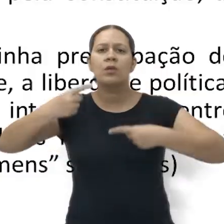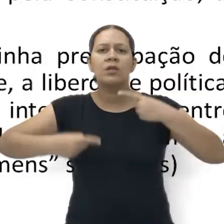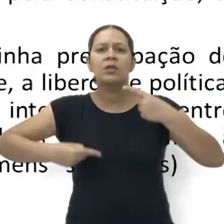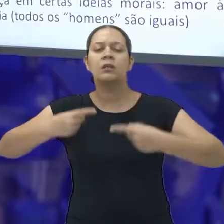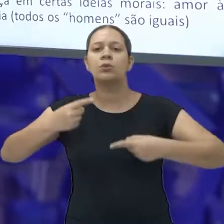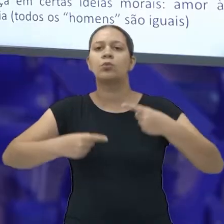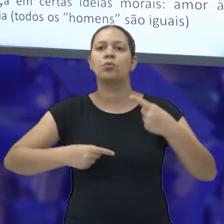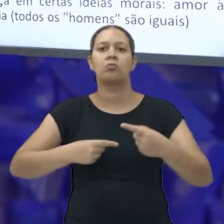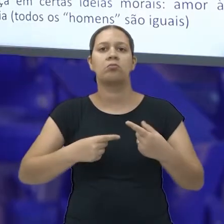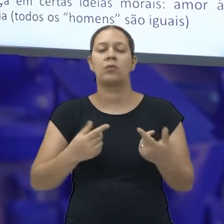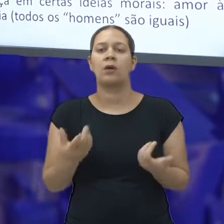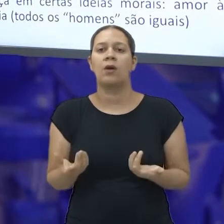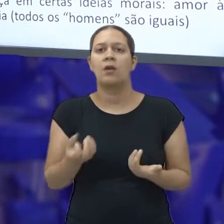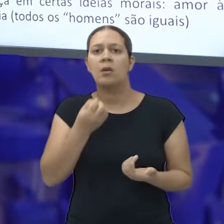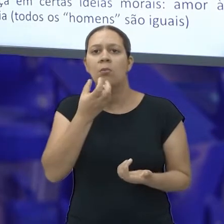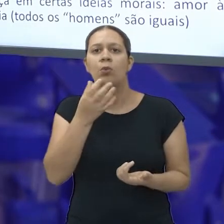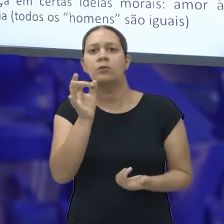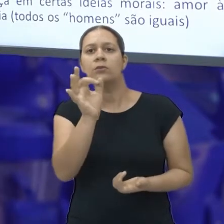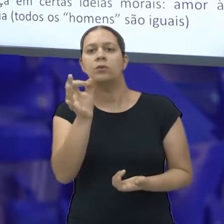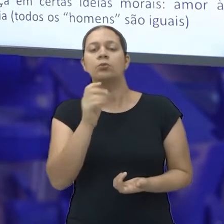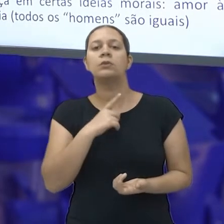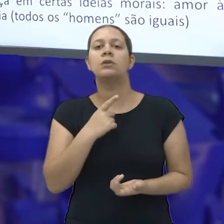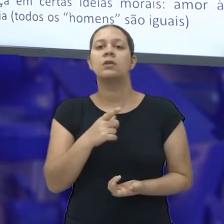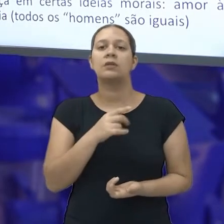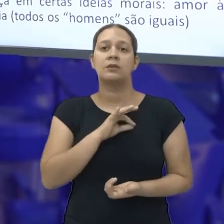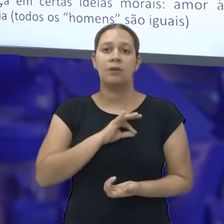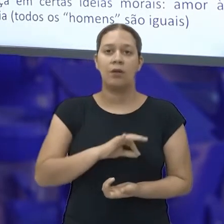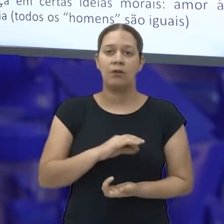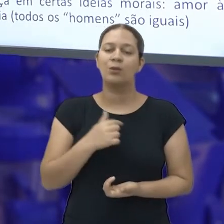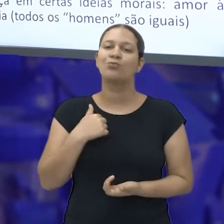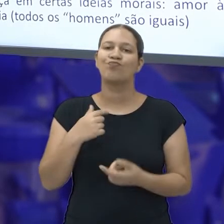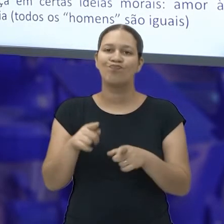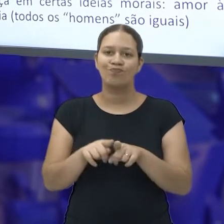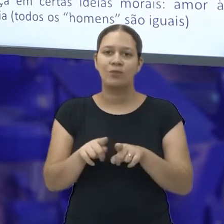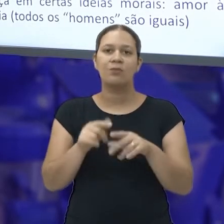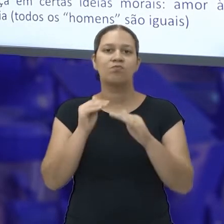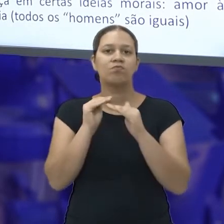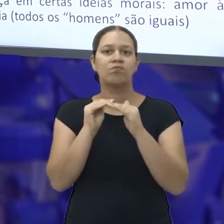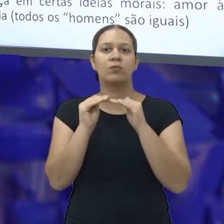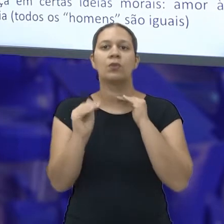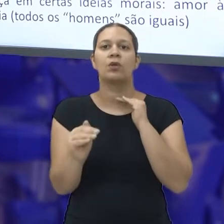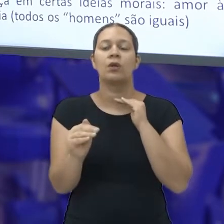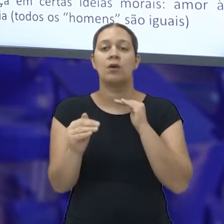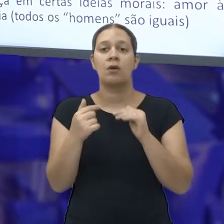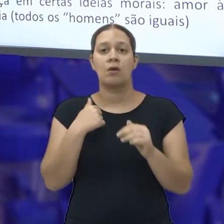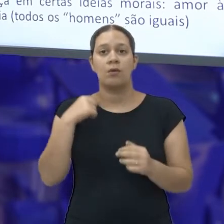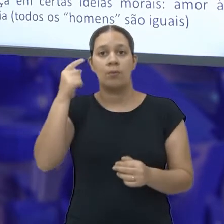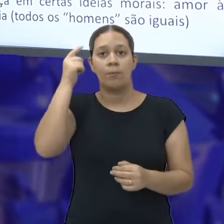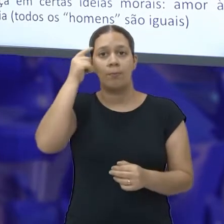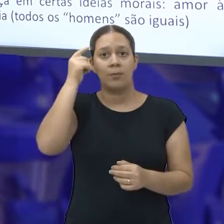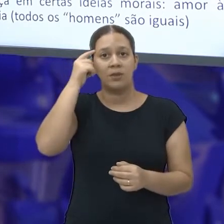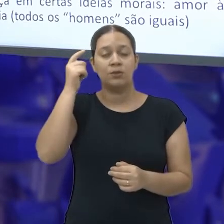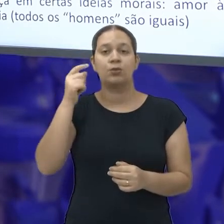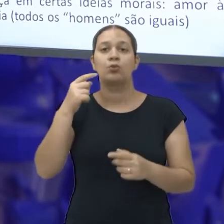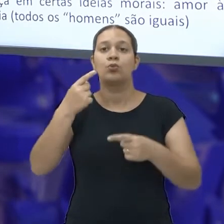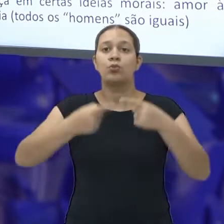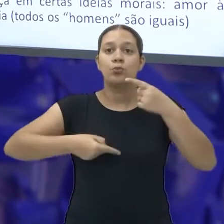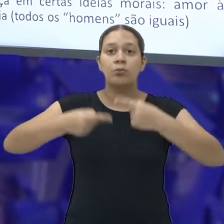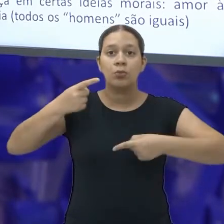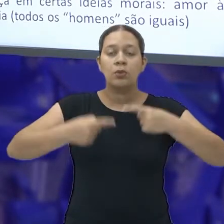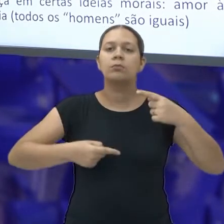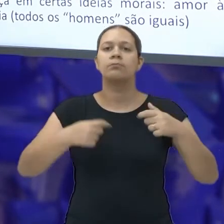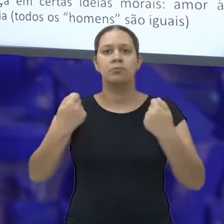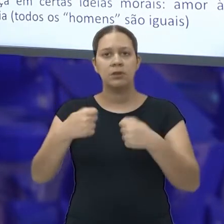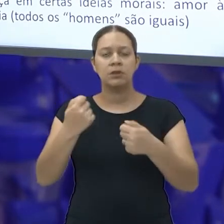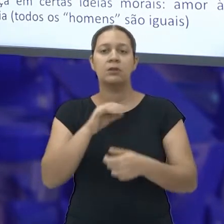dinheiro. Pois é, gente, eu discordo disso daí. Eu penso que os políticos devem ganhar dinheiro, mas não tanto